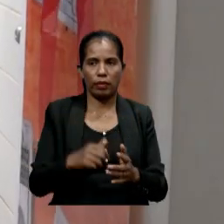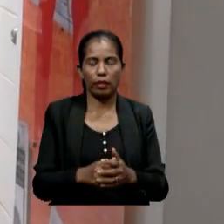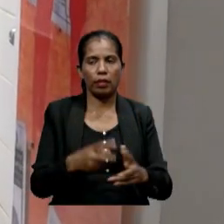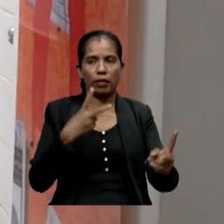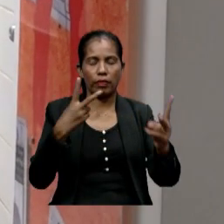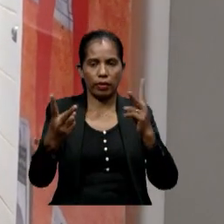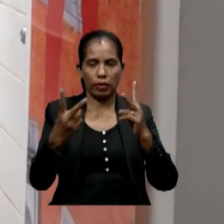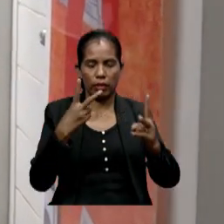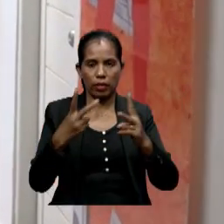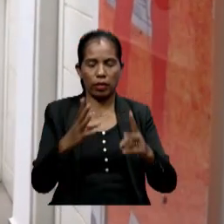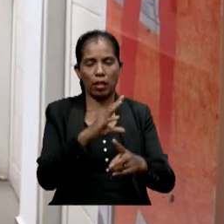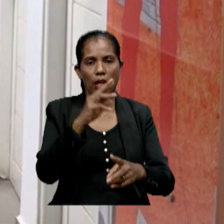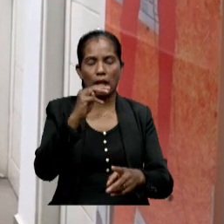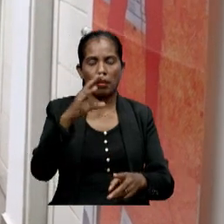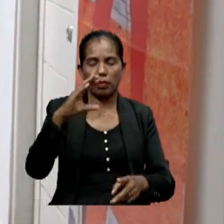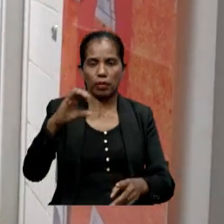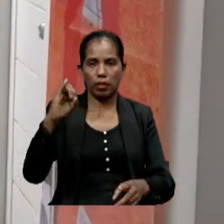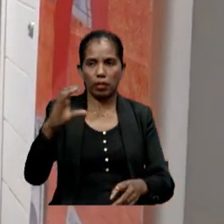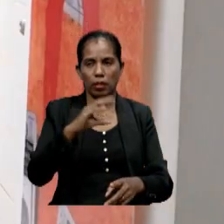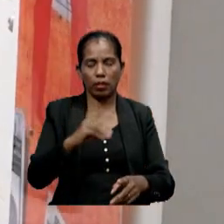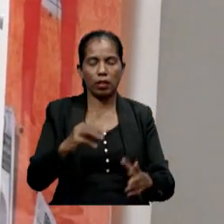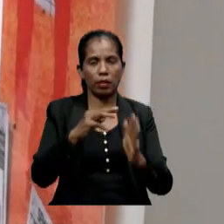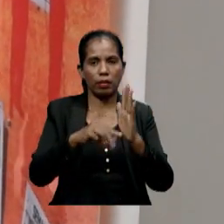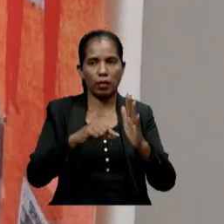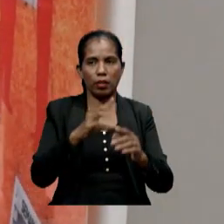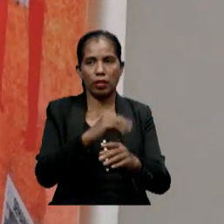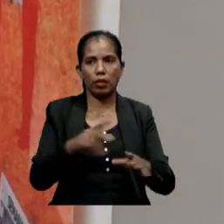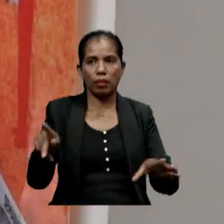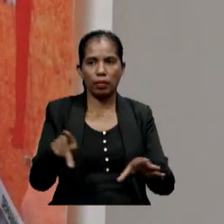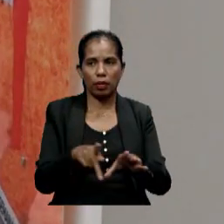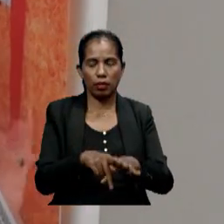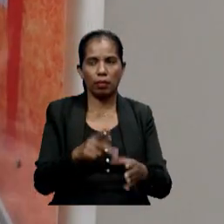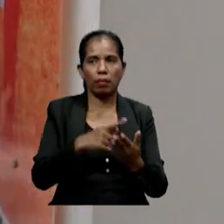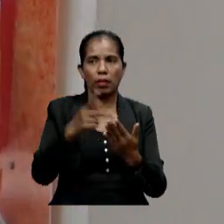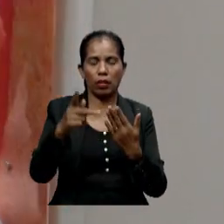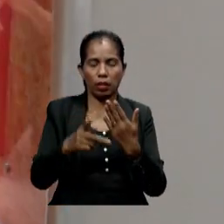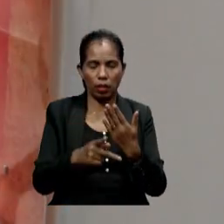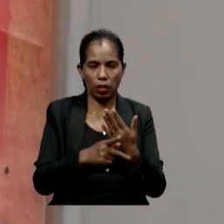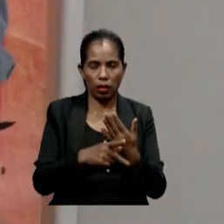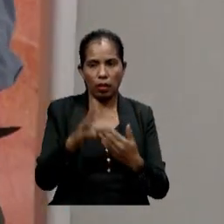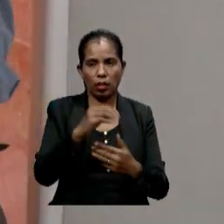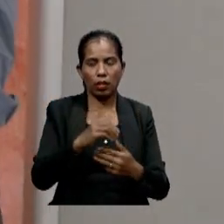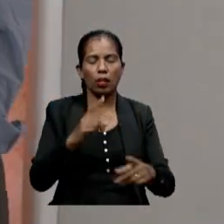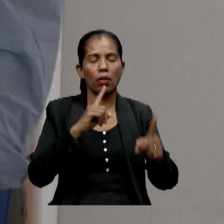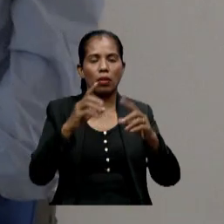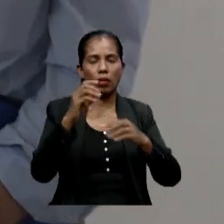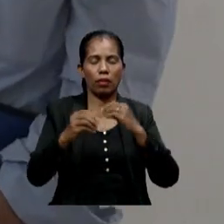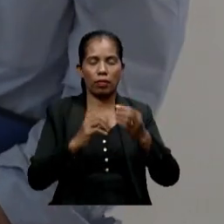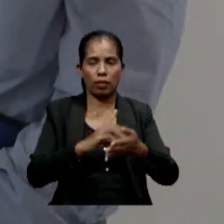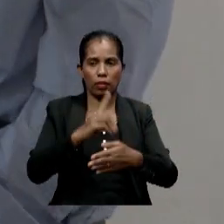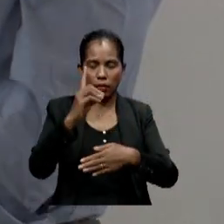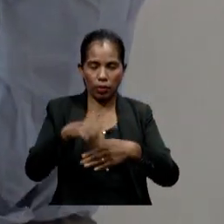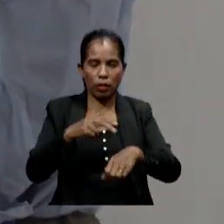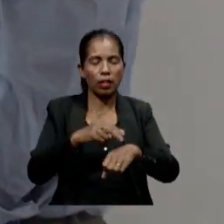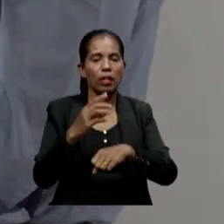Visita a delegação, MCC e a instituição média privada, né, onde participa e a programa diplomata, nebe qualia cona para desenvolvimento